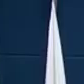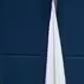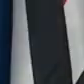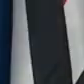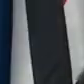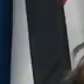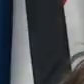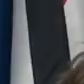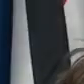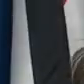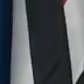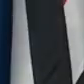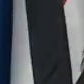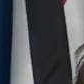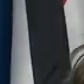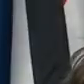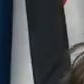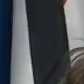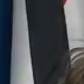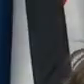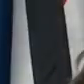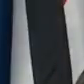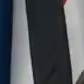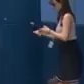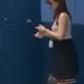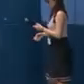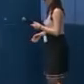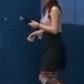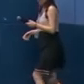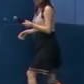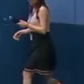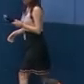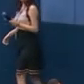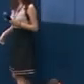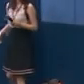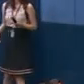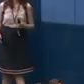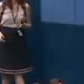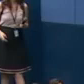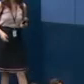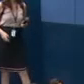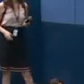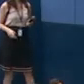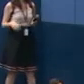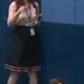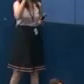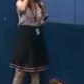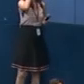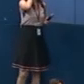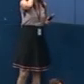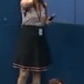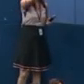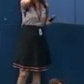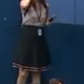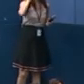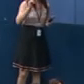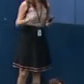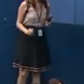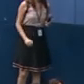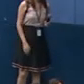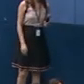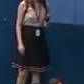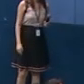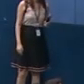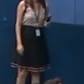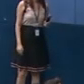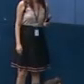do hospital, mas ambos justificaram suas ausências. Ao fim do debate, o parlamentar cobrou soluções do poder público para